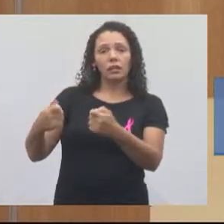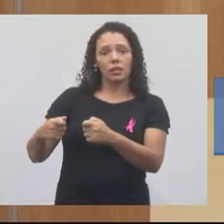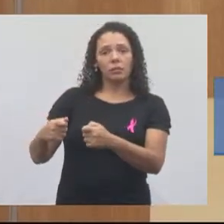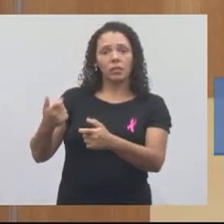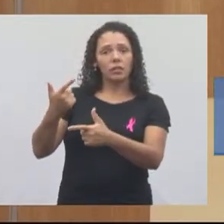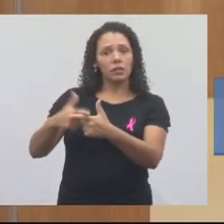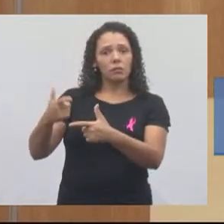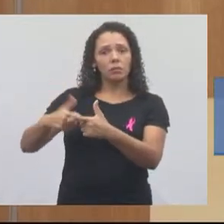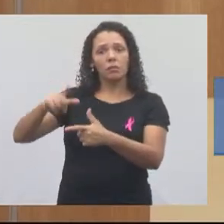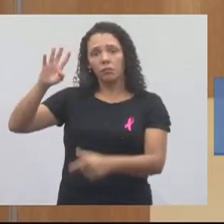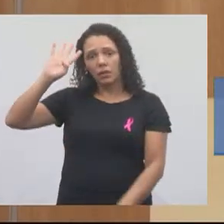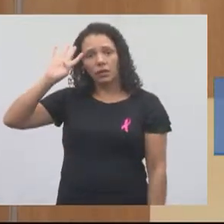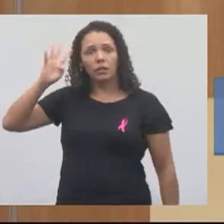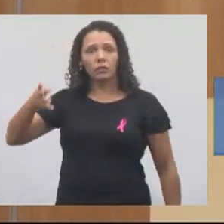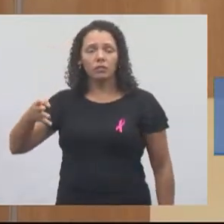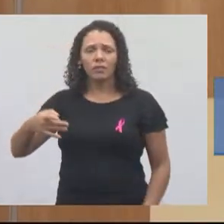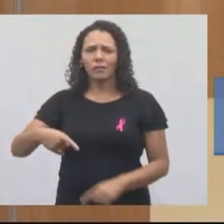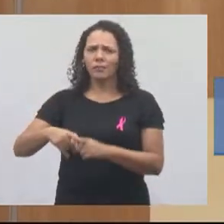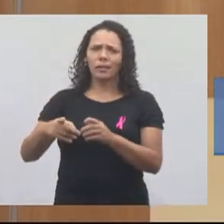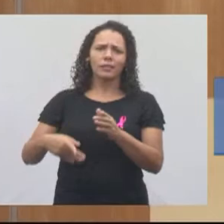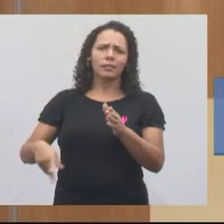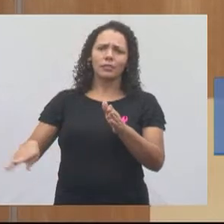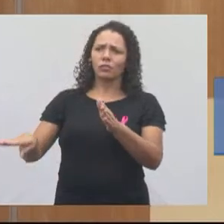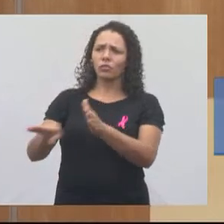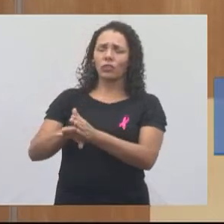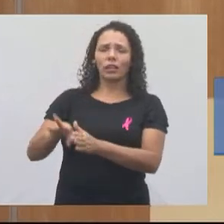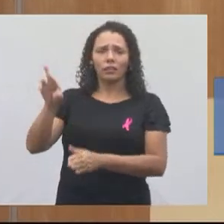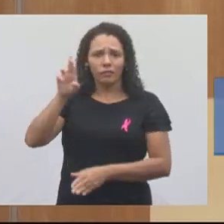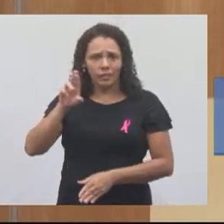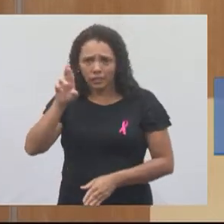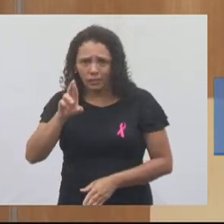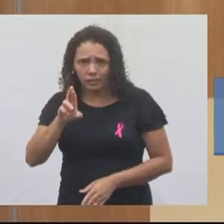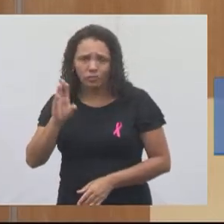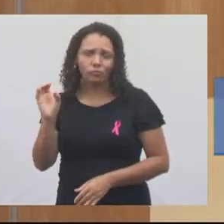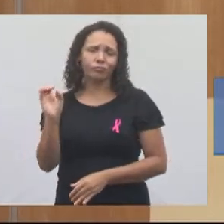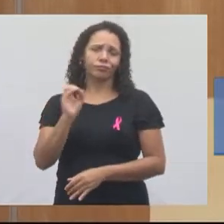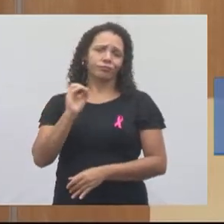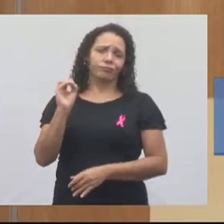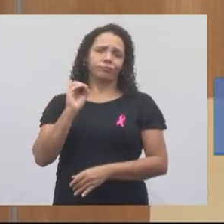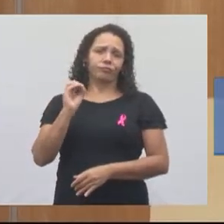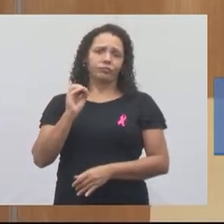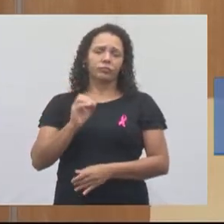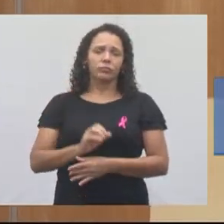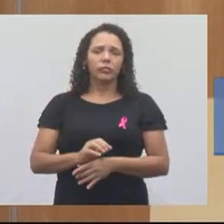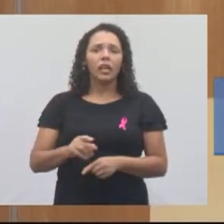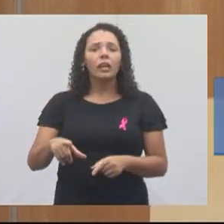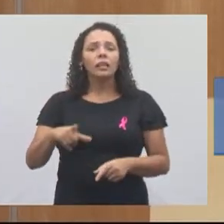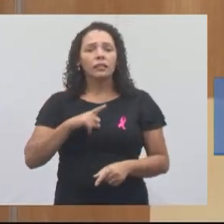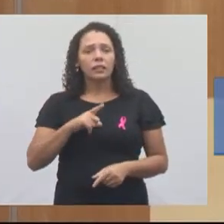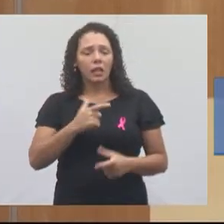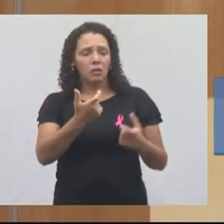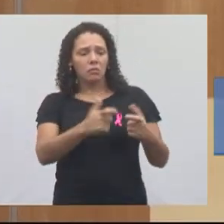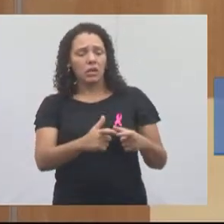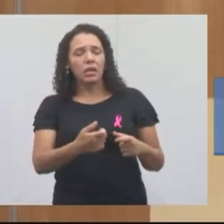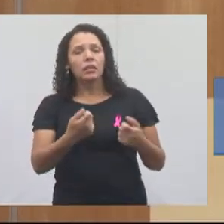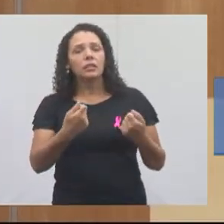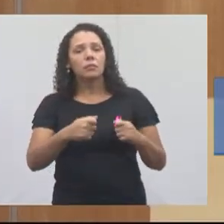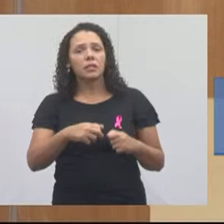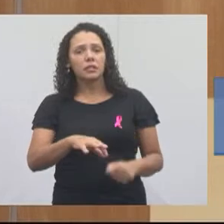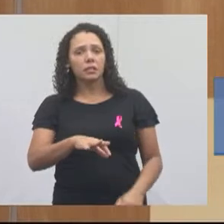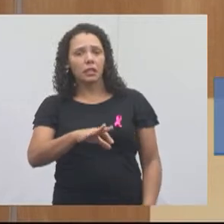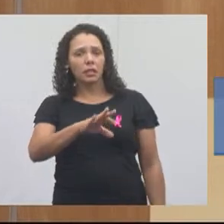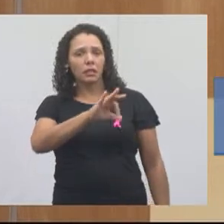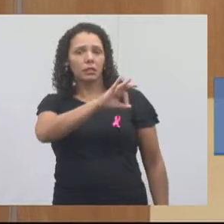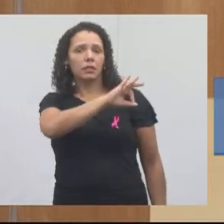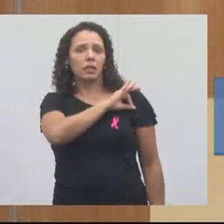resolvida uma situação e não chega a fiscalização. Tem lugares que precisa da guarda estar presente e muitas das